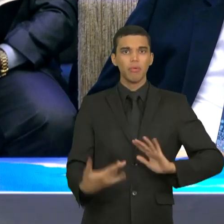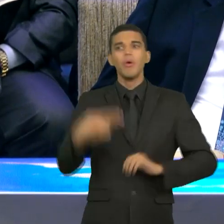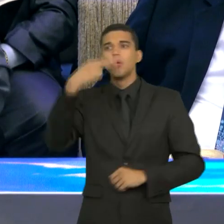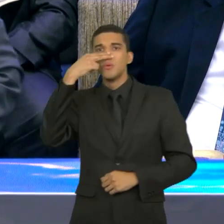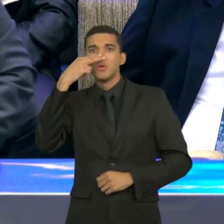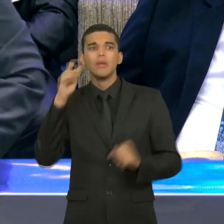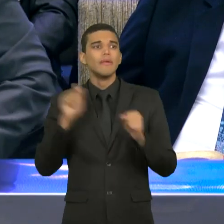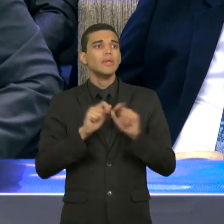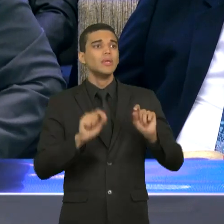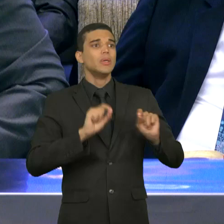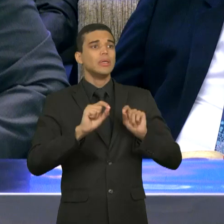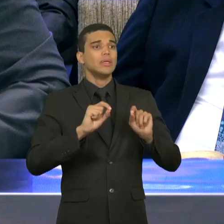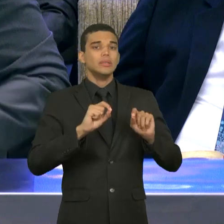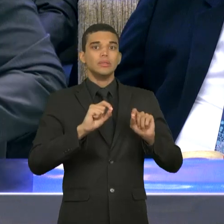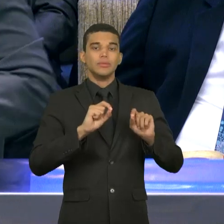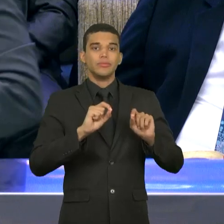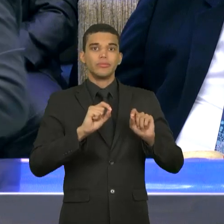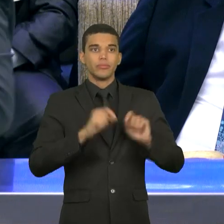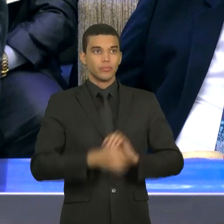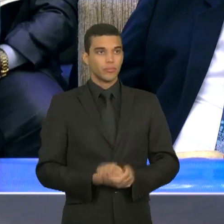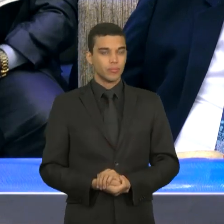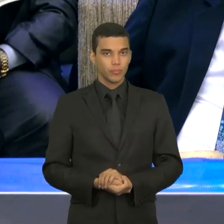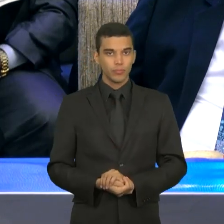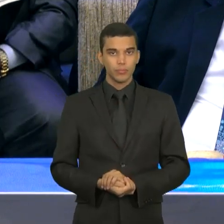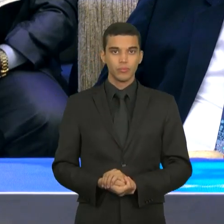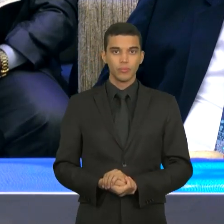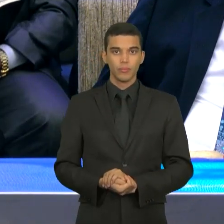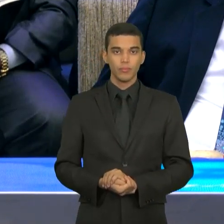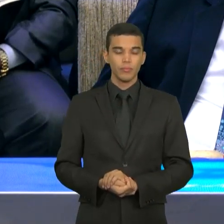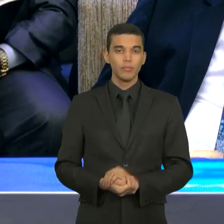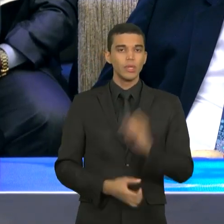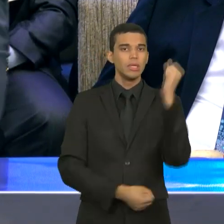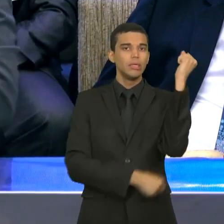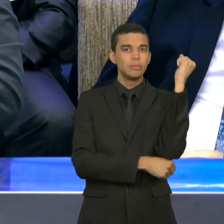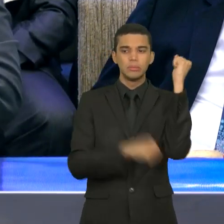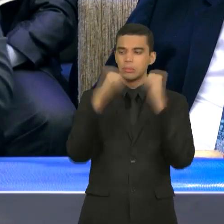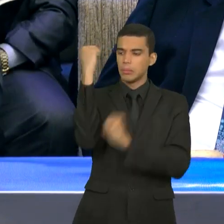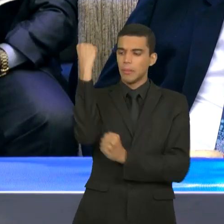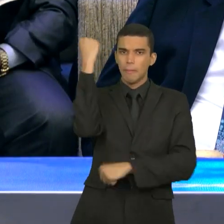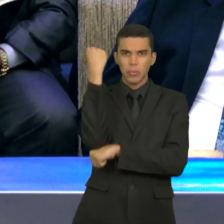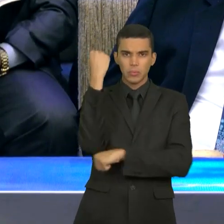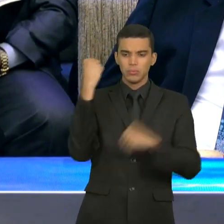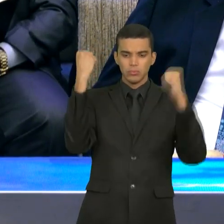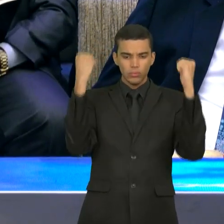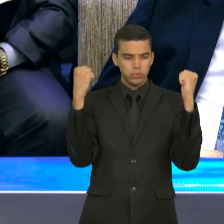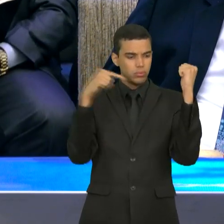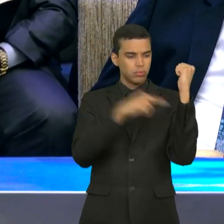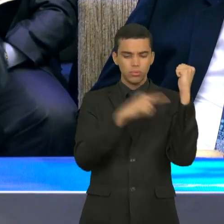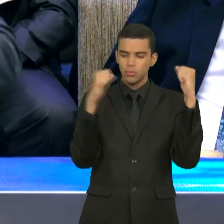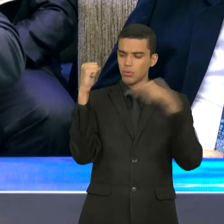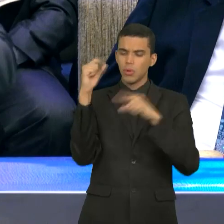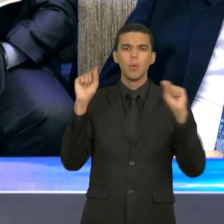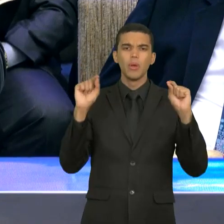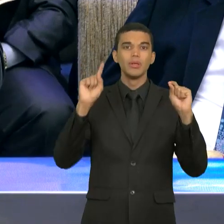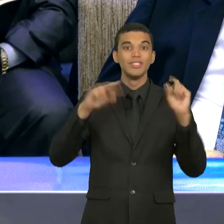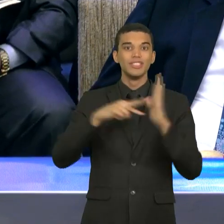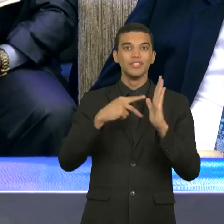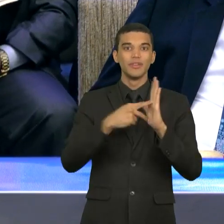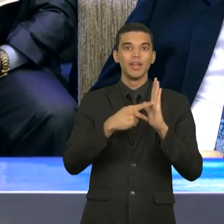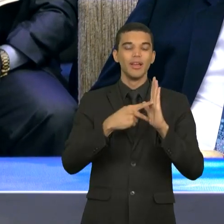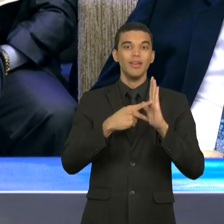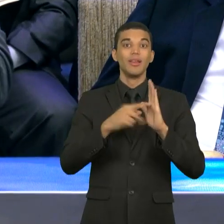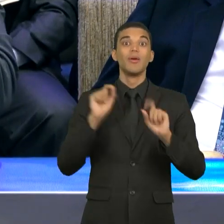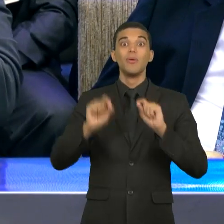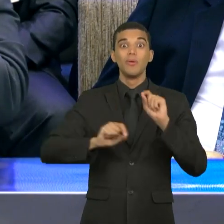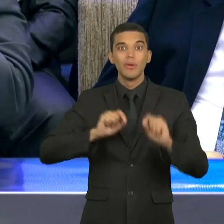o arquiteto que o engenheiro que arquiteto que serve a nossa igreja ele esteve conosco ali e ele estava